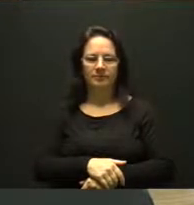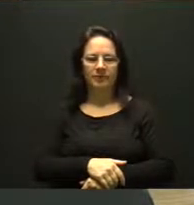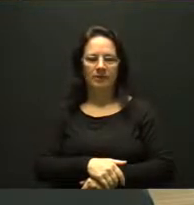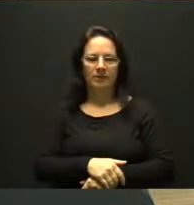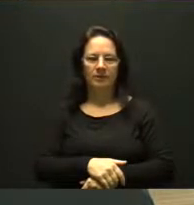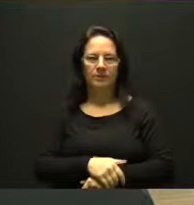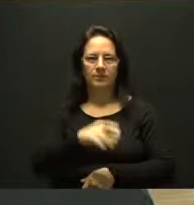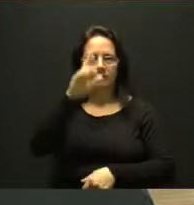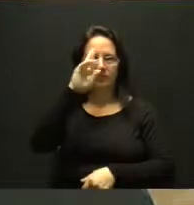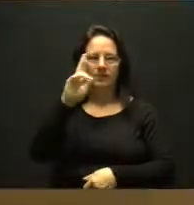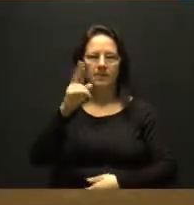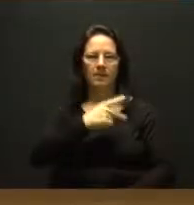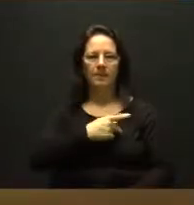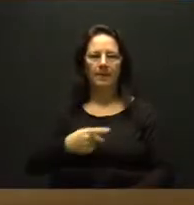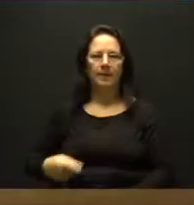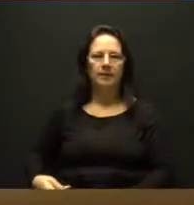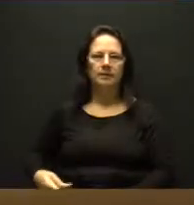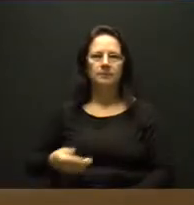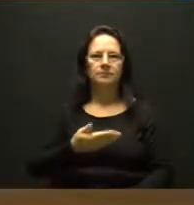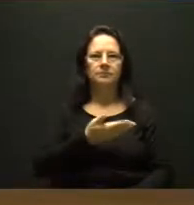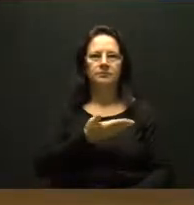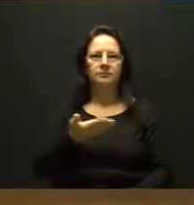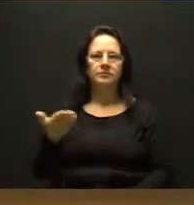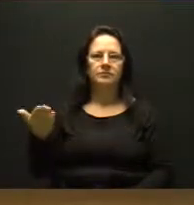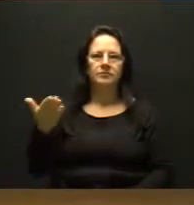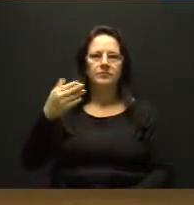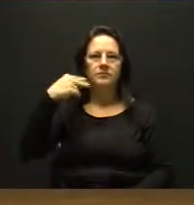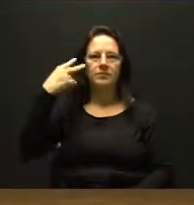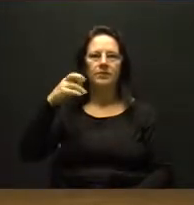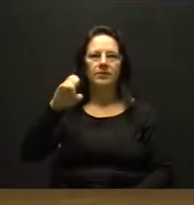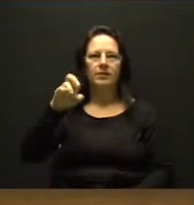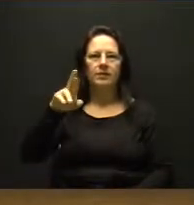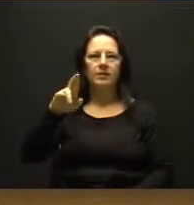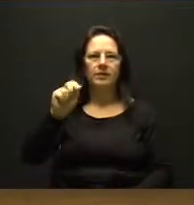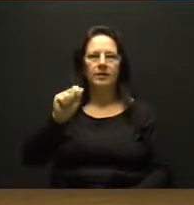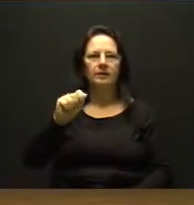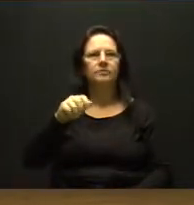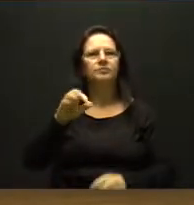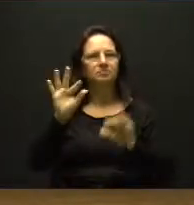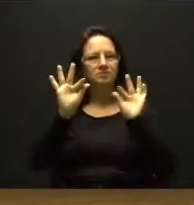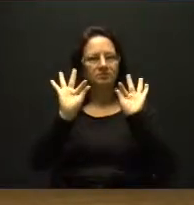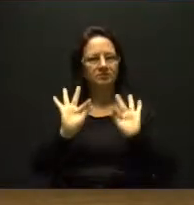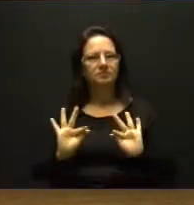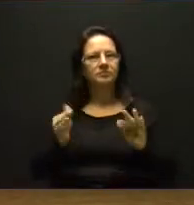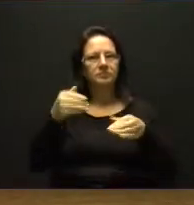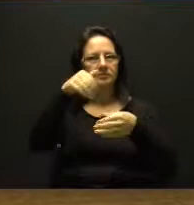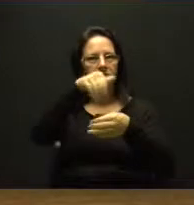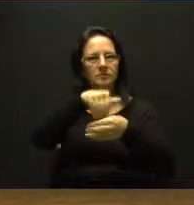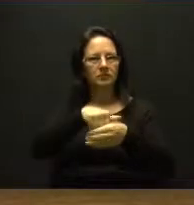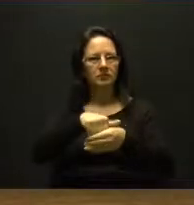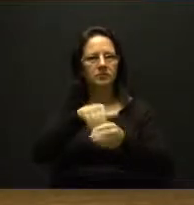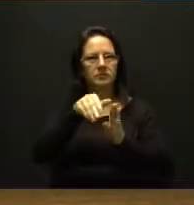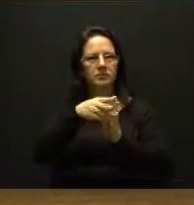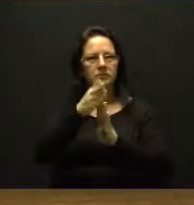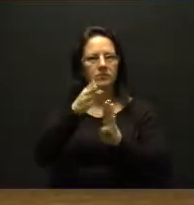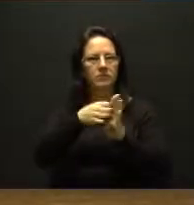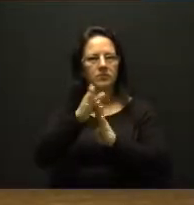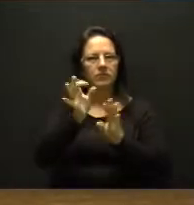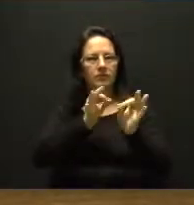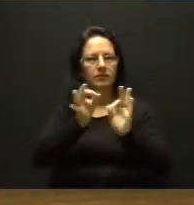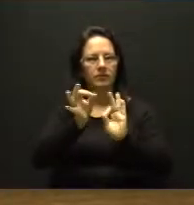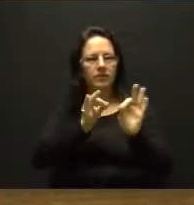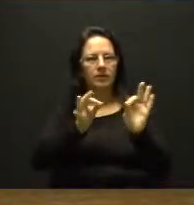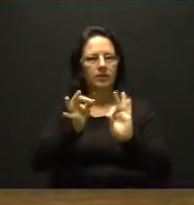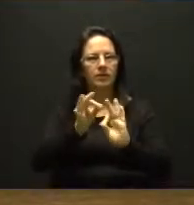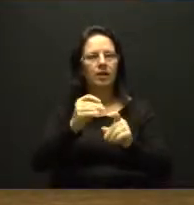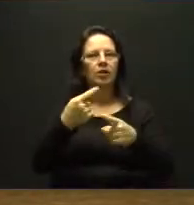o presidente da oab/se paris andré de cabeça rosa fico feliz hoje está votando para que o conselho seja regularizado até